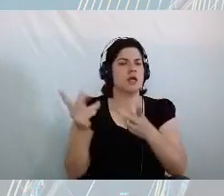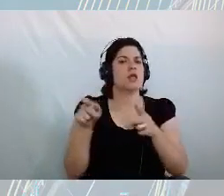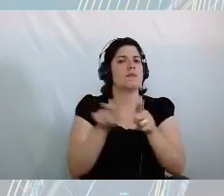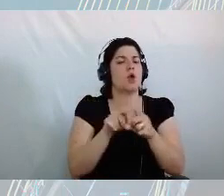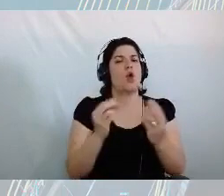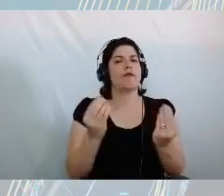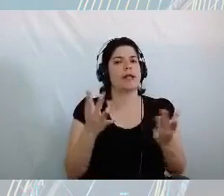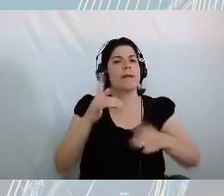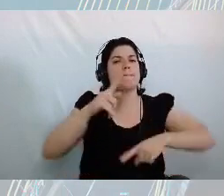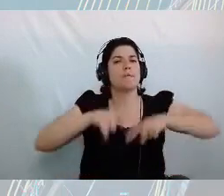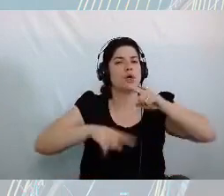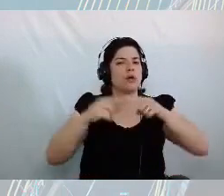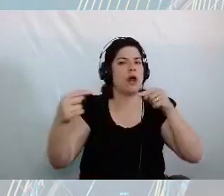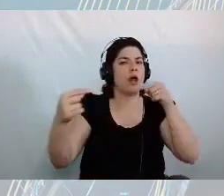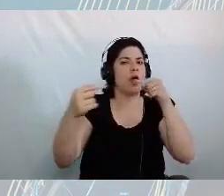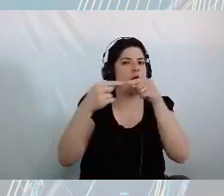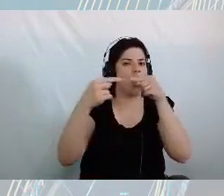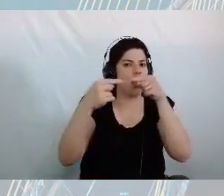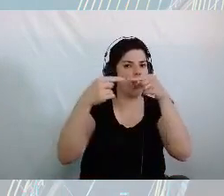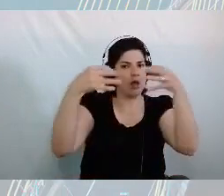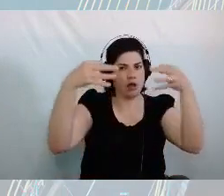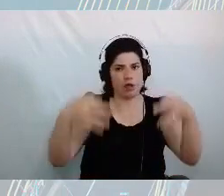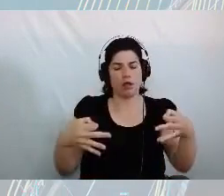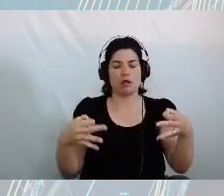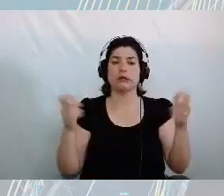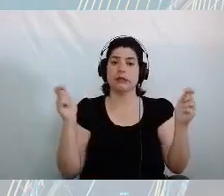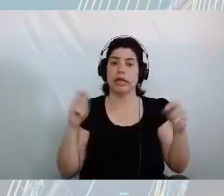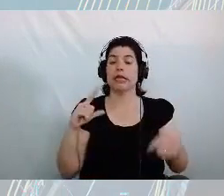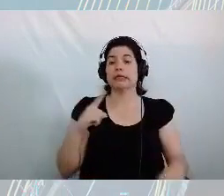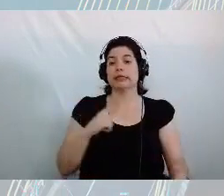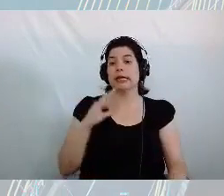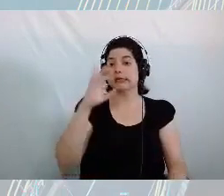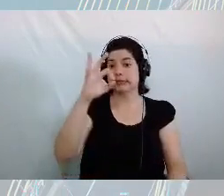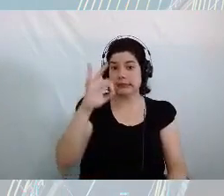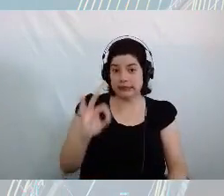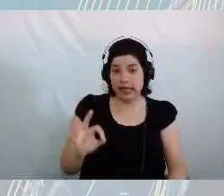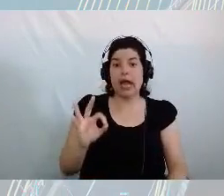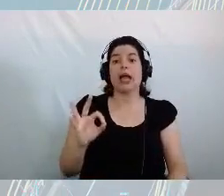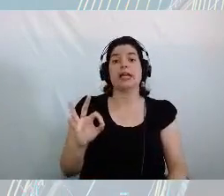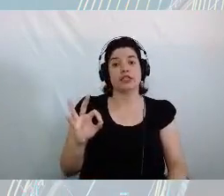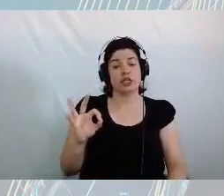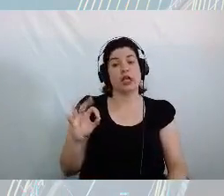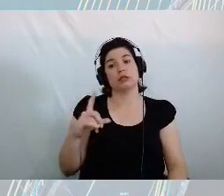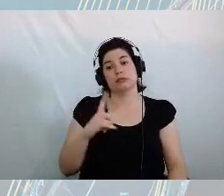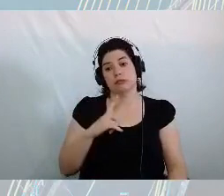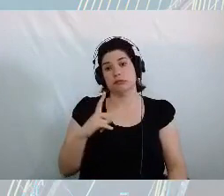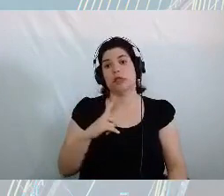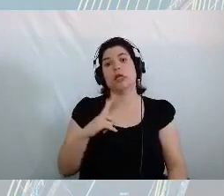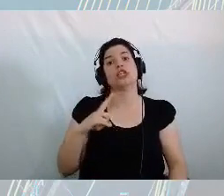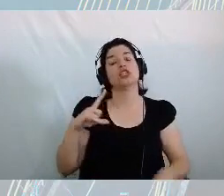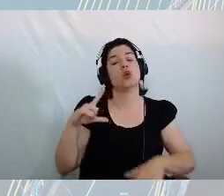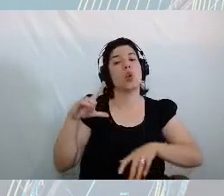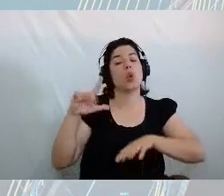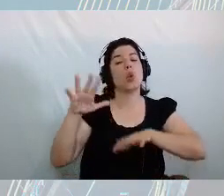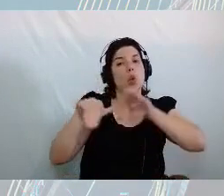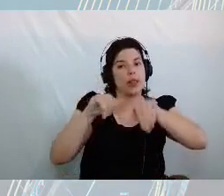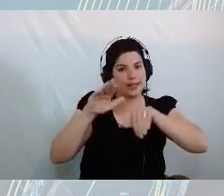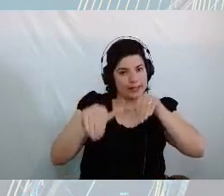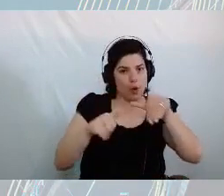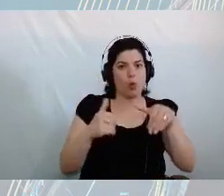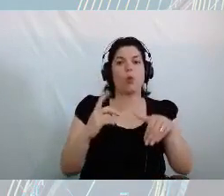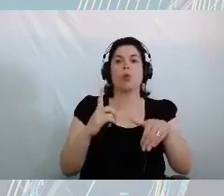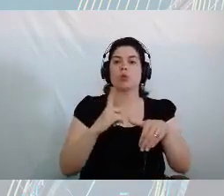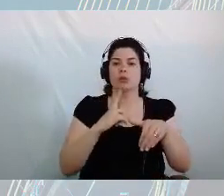Bom, com isso a gente consegue aí ter taxas de contratação de produto de 2 a 4 vezes maiores hoje utilizando inteligência artificial,